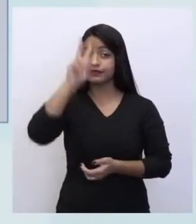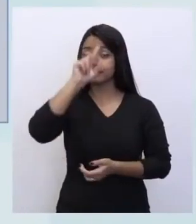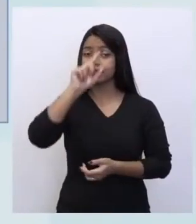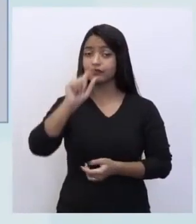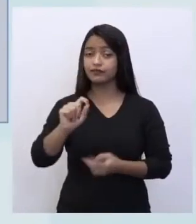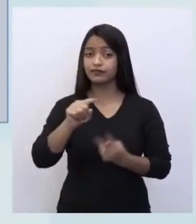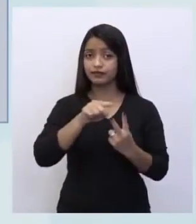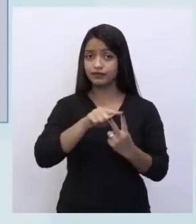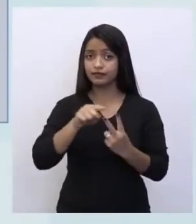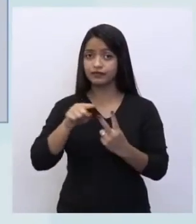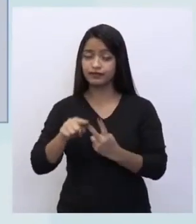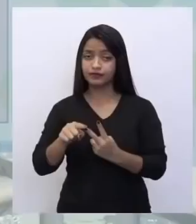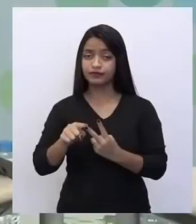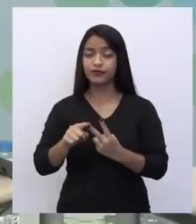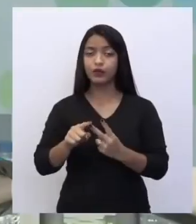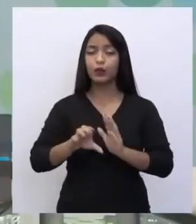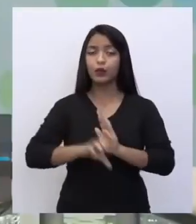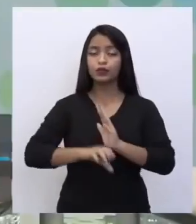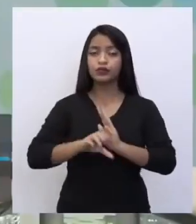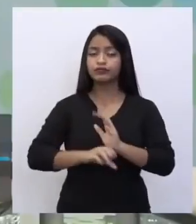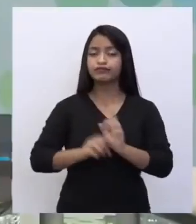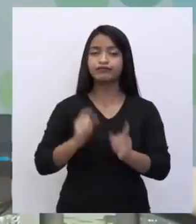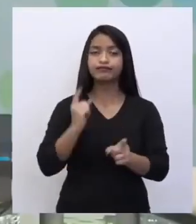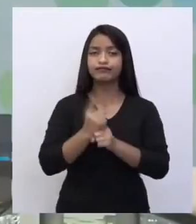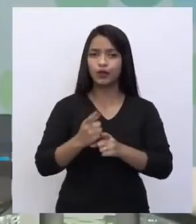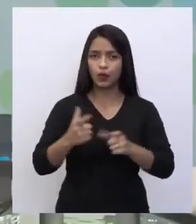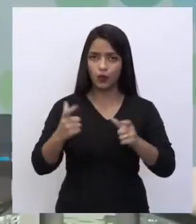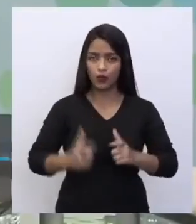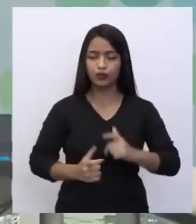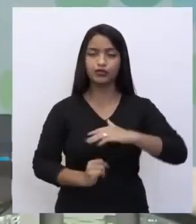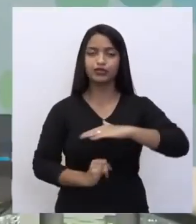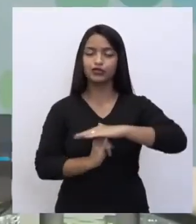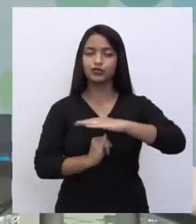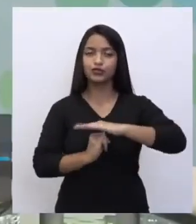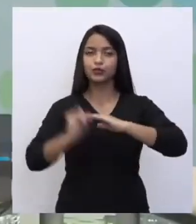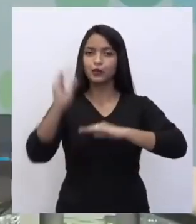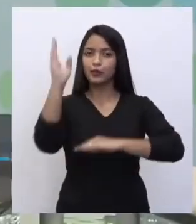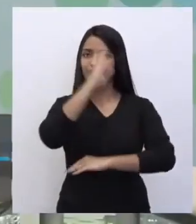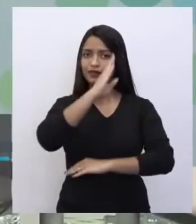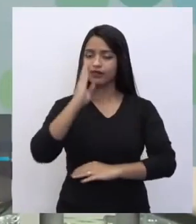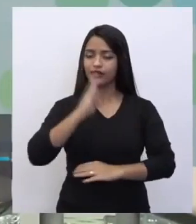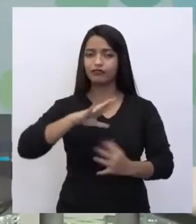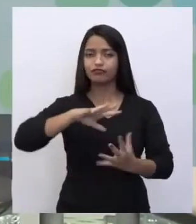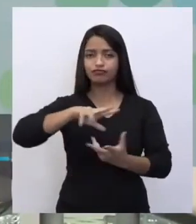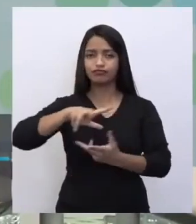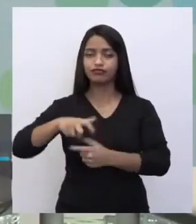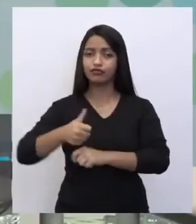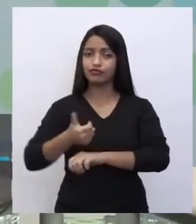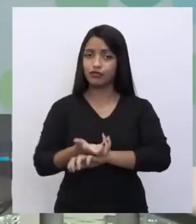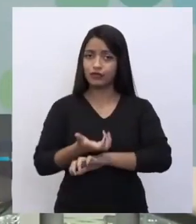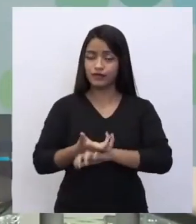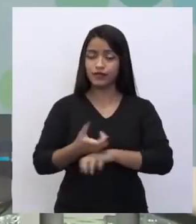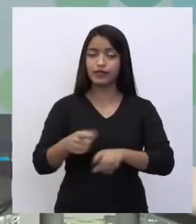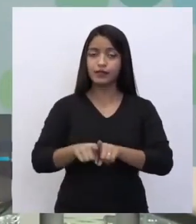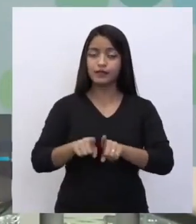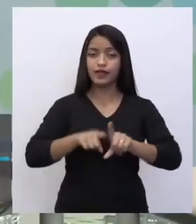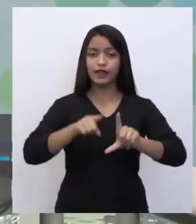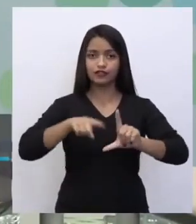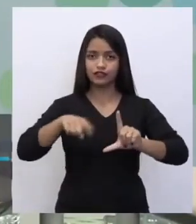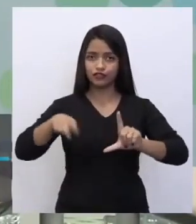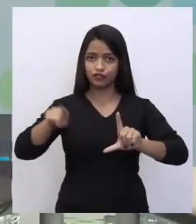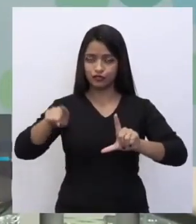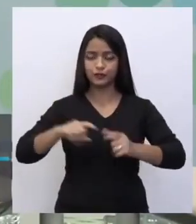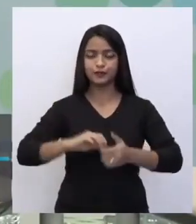de ecossistemas, são do Instituto Brasileiro de Geografia e Estatística, tá? Do IBGE. E já na sequência, a gente tem